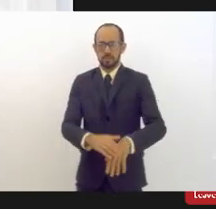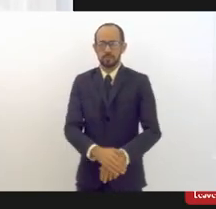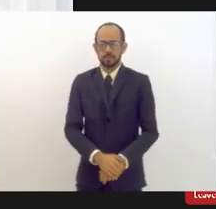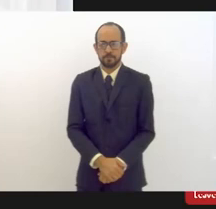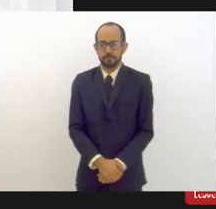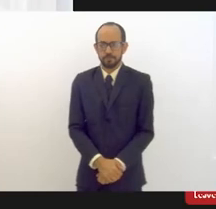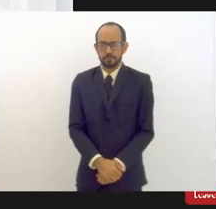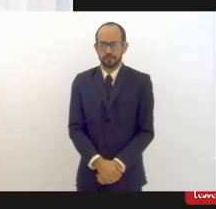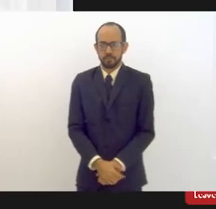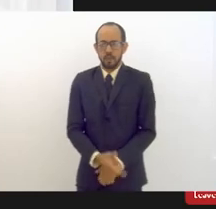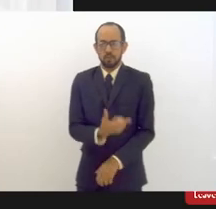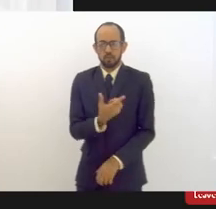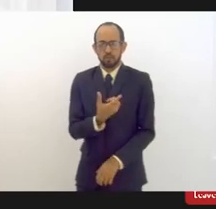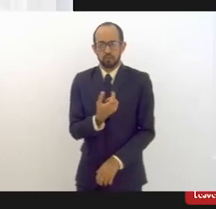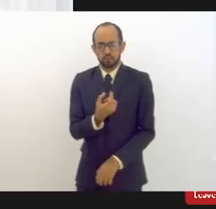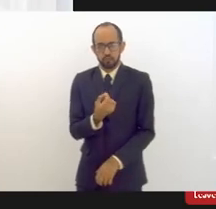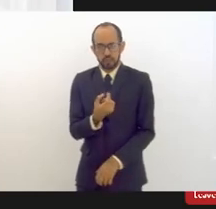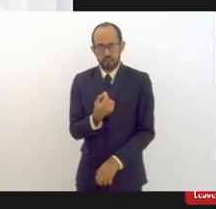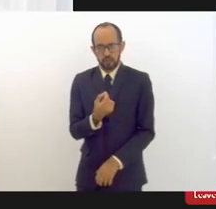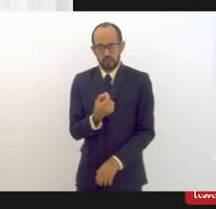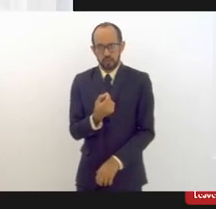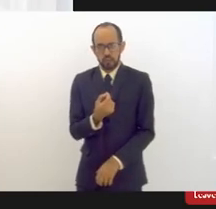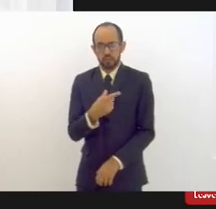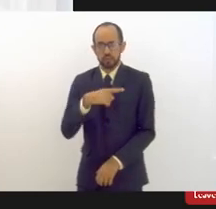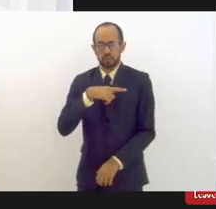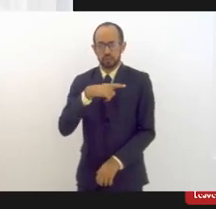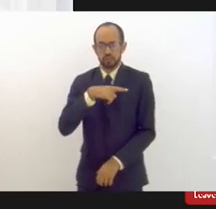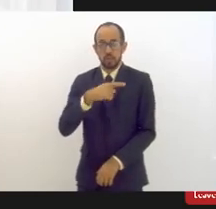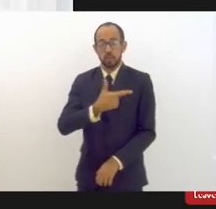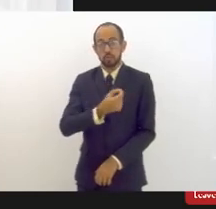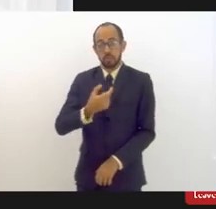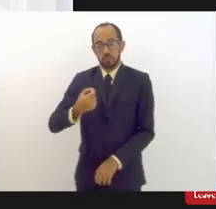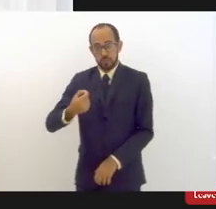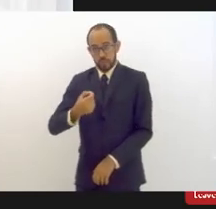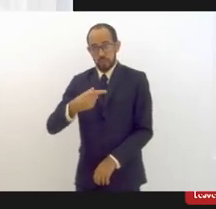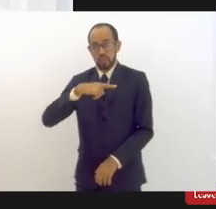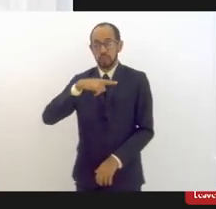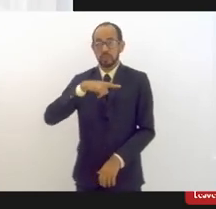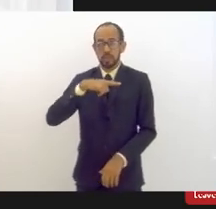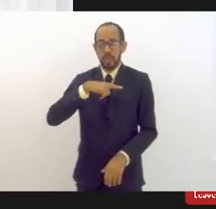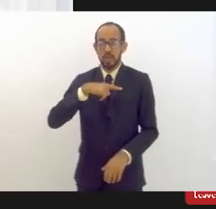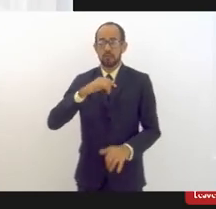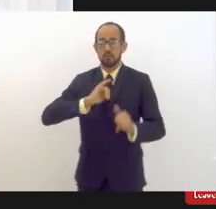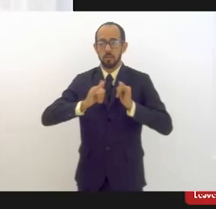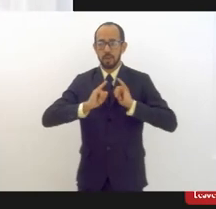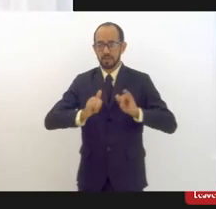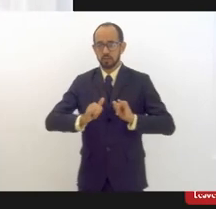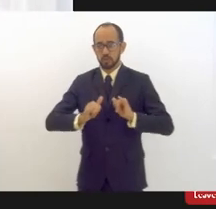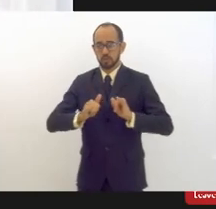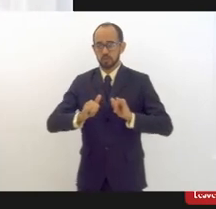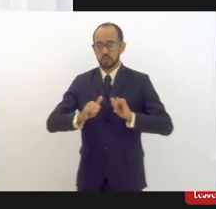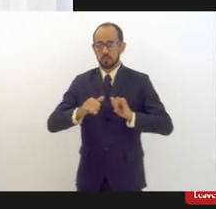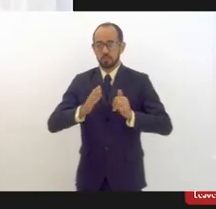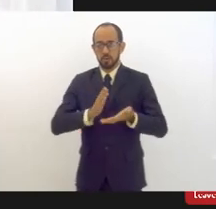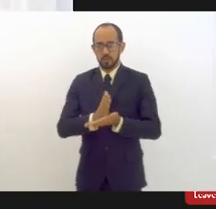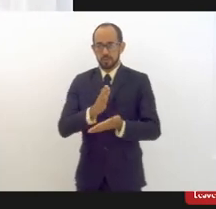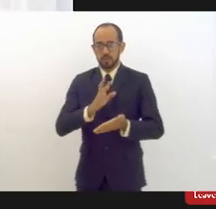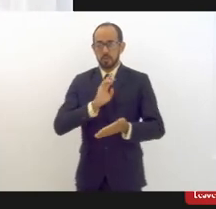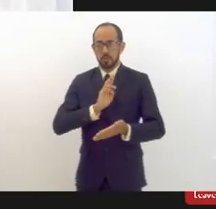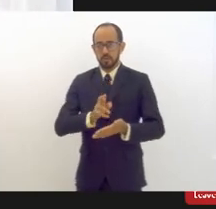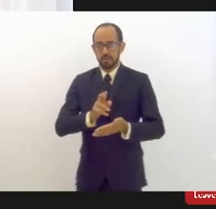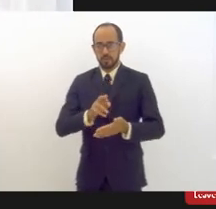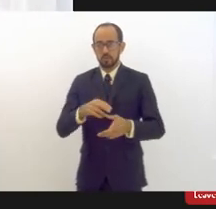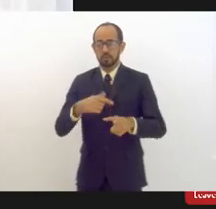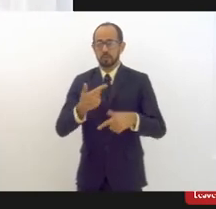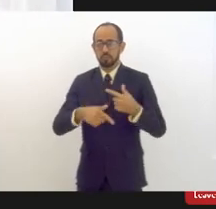A gente ainda tem dados mais sutis em relação ao abandono, reprovação e aprovação, lembrando que em 21 começa um